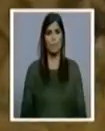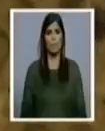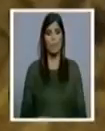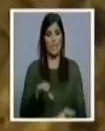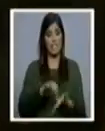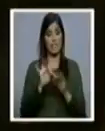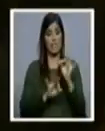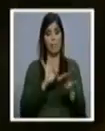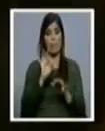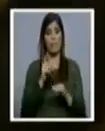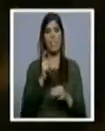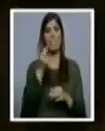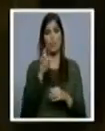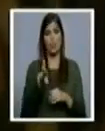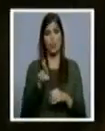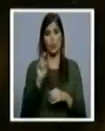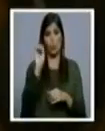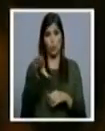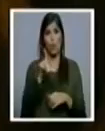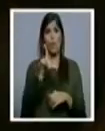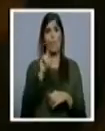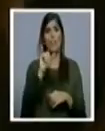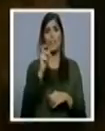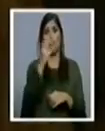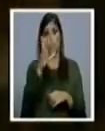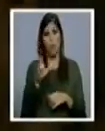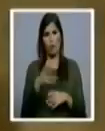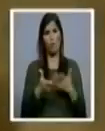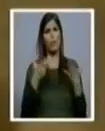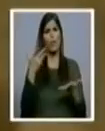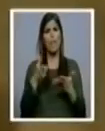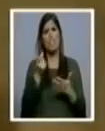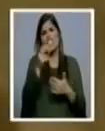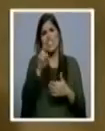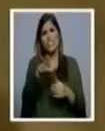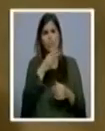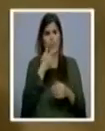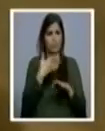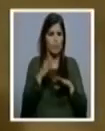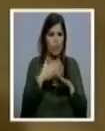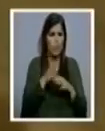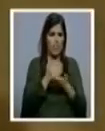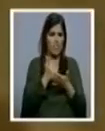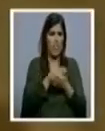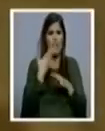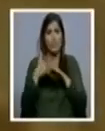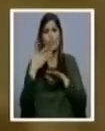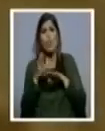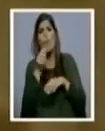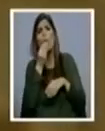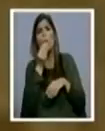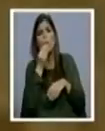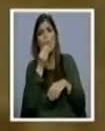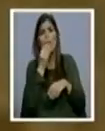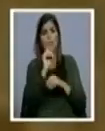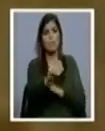Ao Centro de Tratamento de Resíduos da Lipor chegam toneladas de lixo orgânico, como resíduo vegetal ou restos de